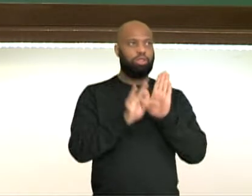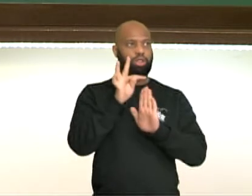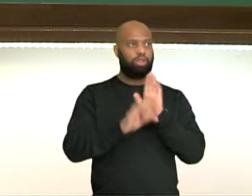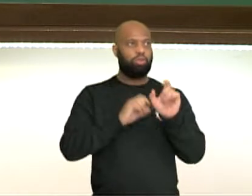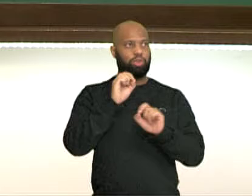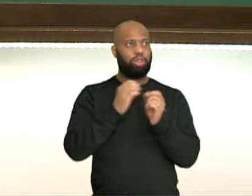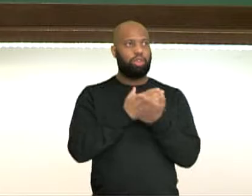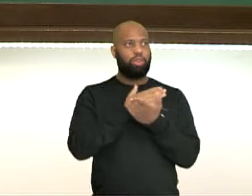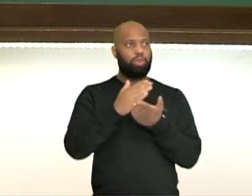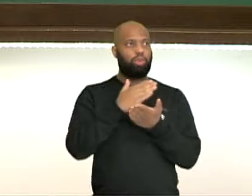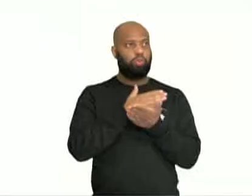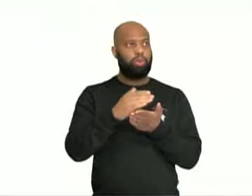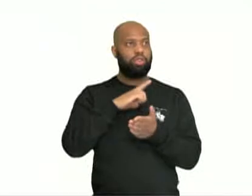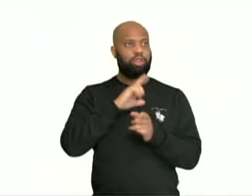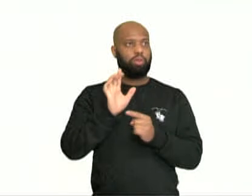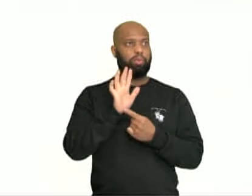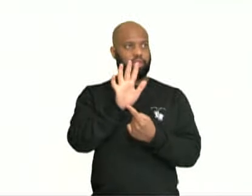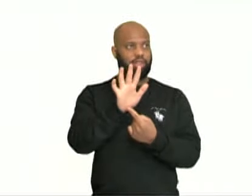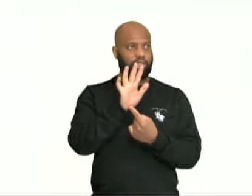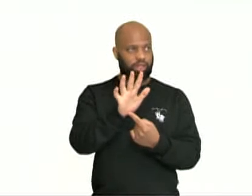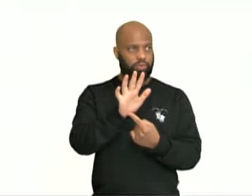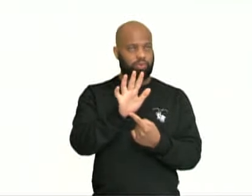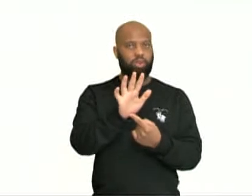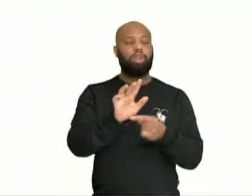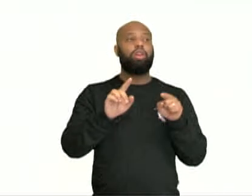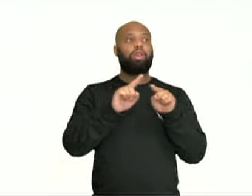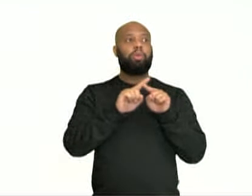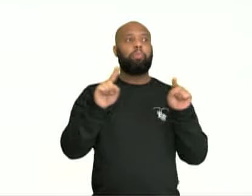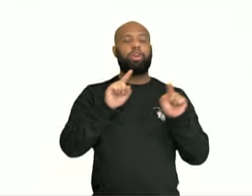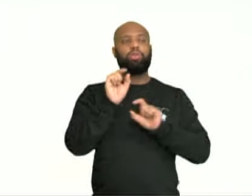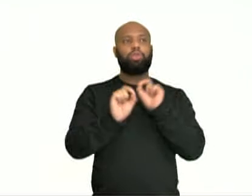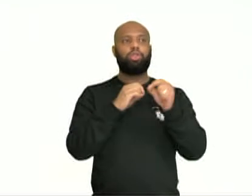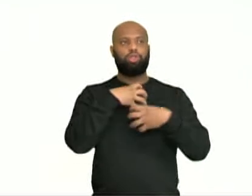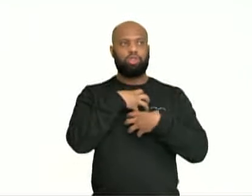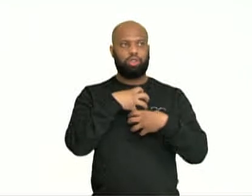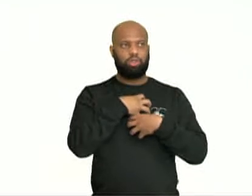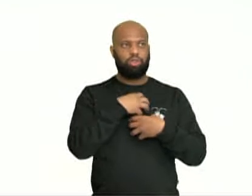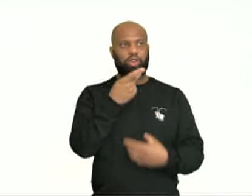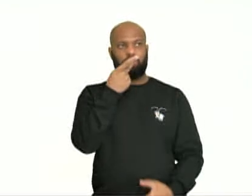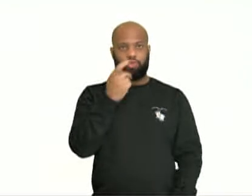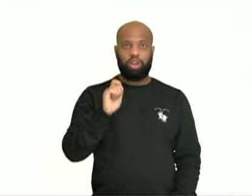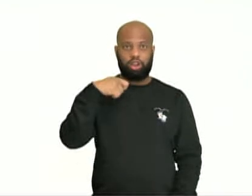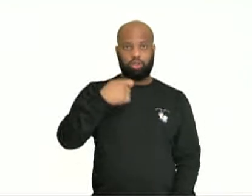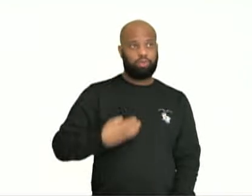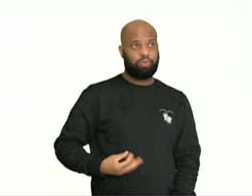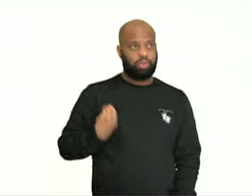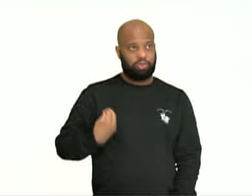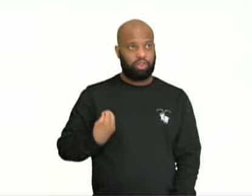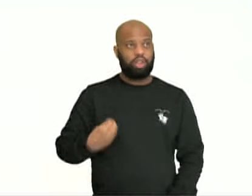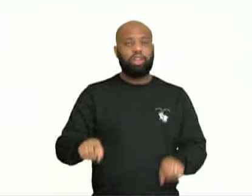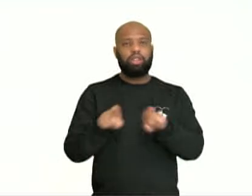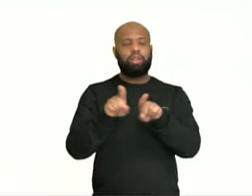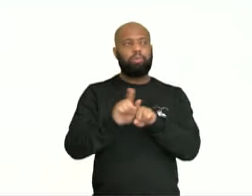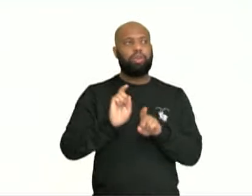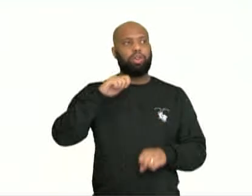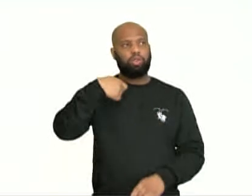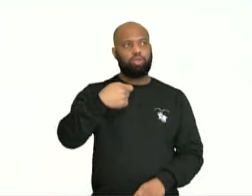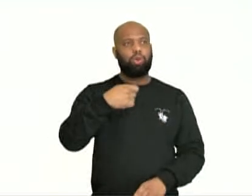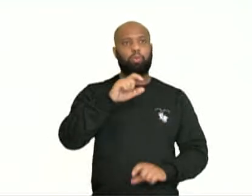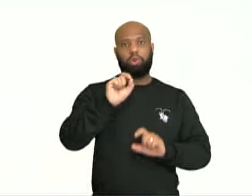Que no início há uma apresentação do entrevistado. De que maneira? Fala sobre a vida, sobre a obra,